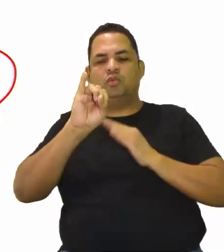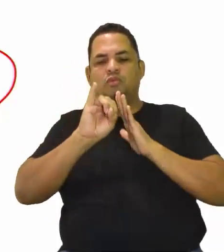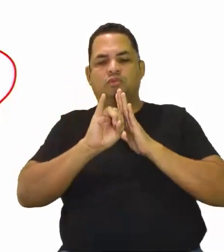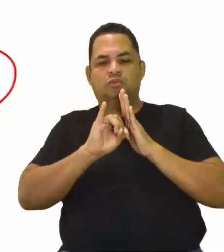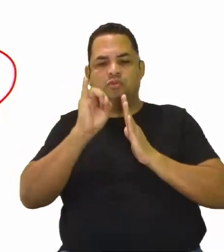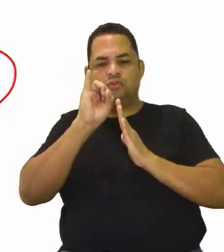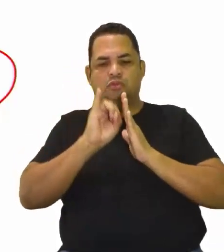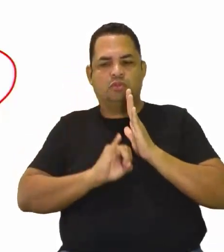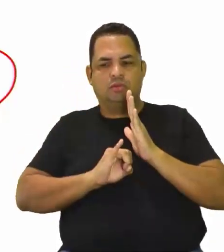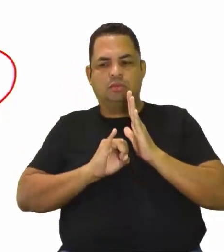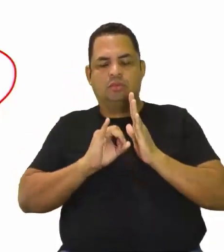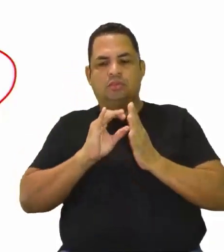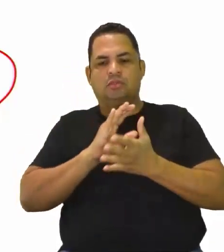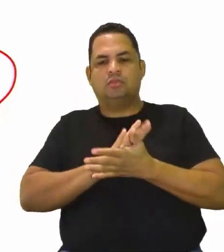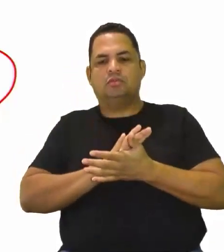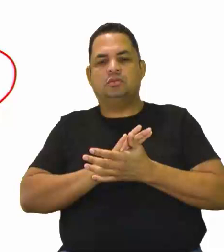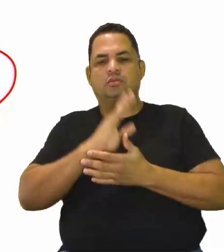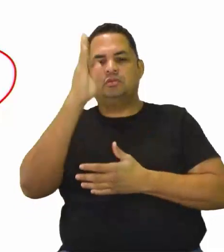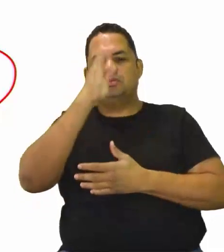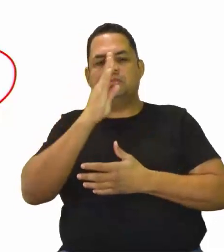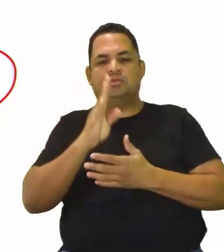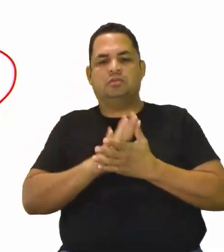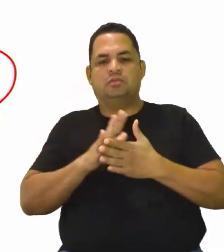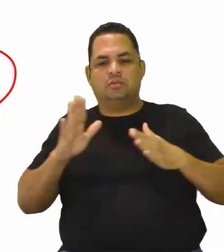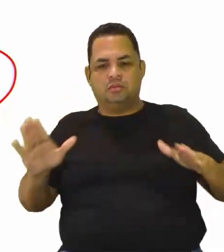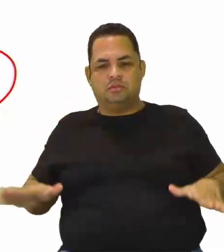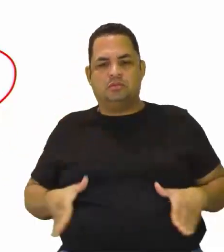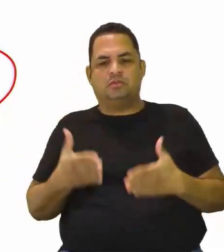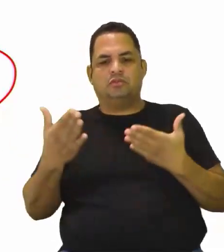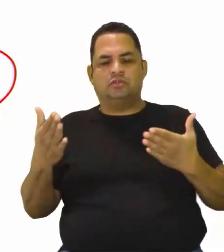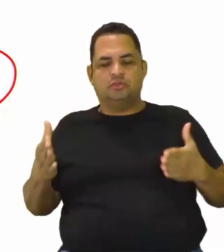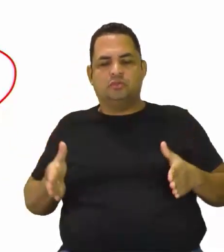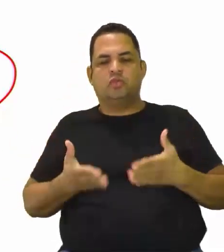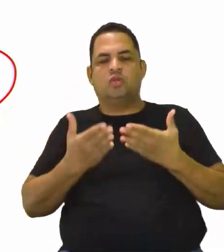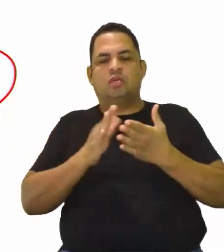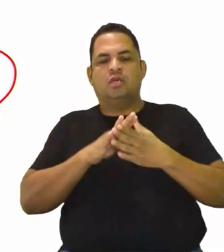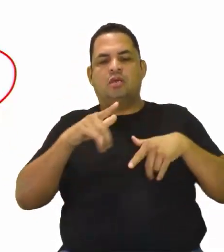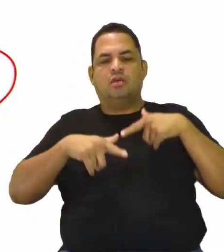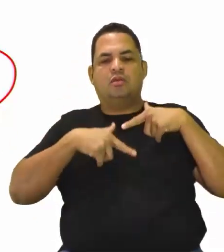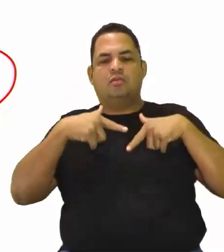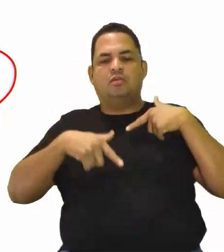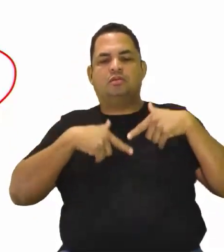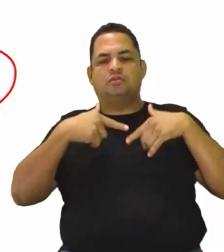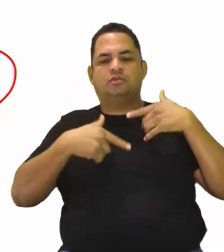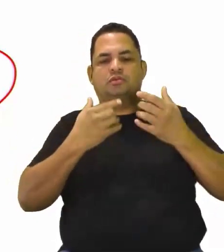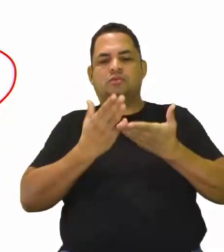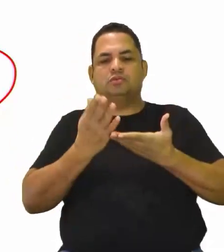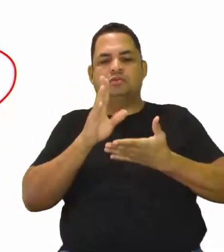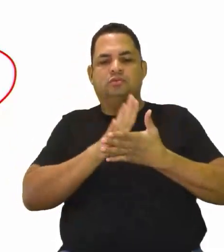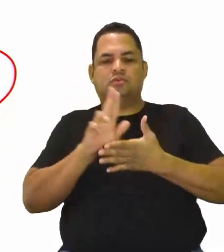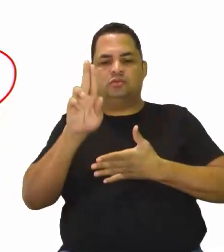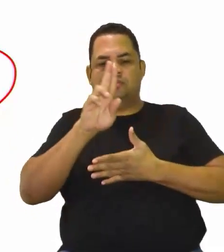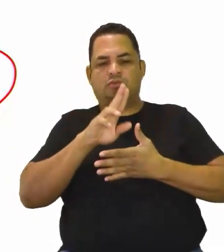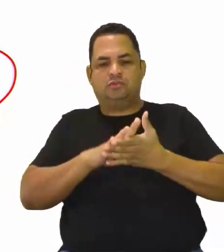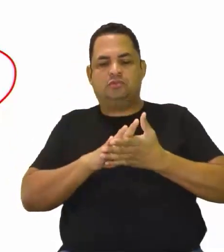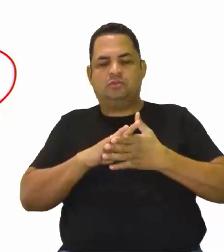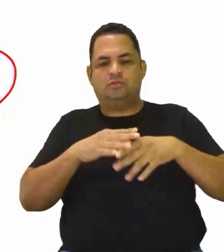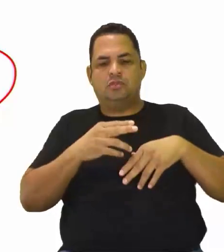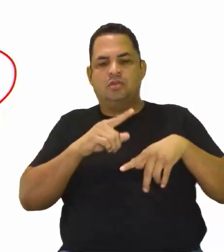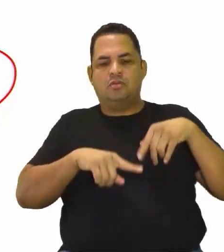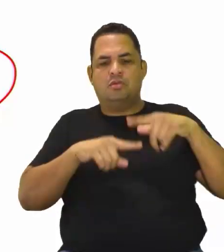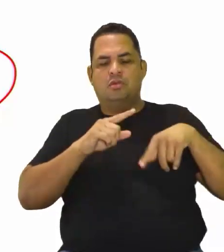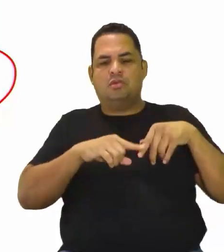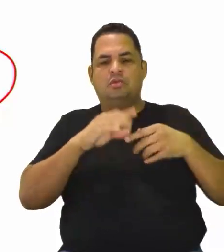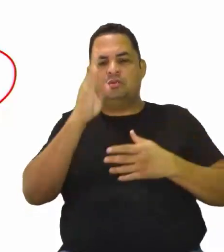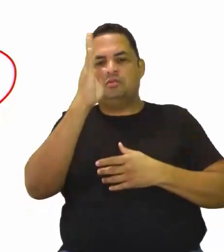nacional. Isso tudo ele vai estimular a produção interna e o consumo de bens nacionais. Então, nós